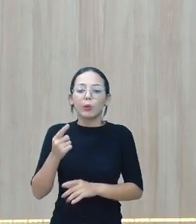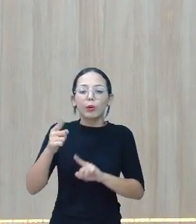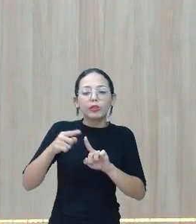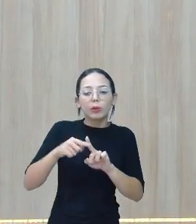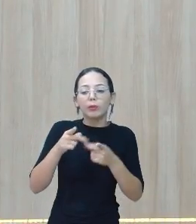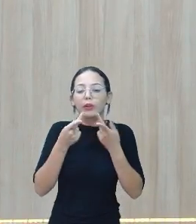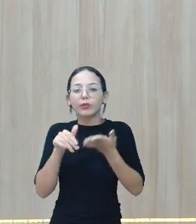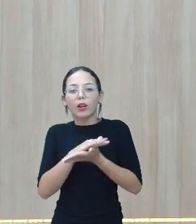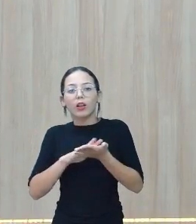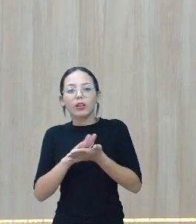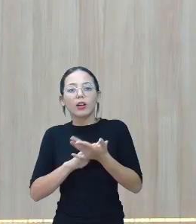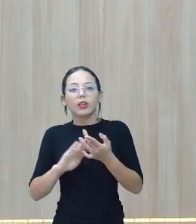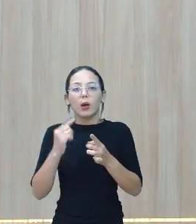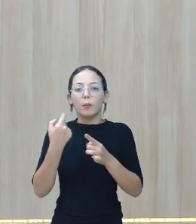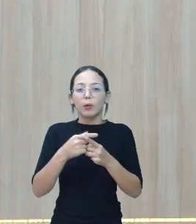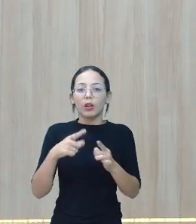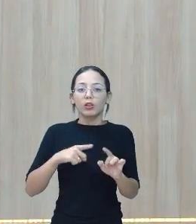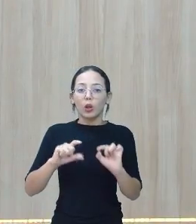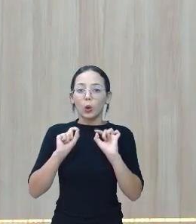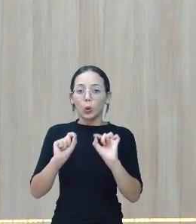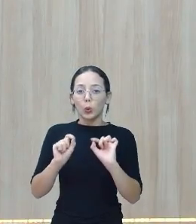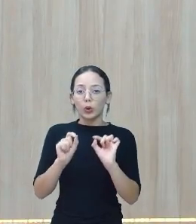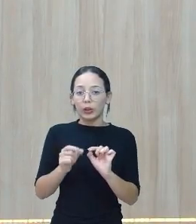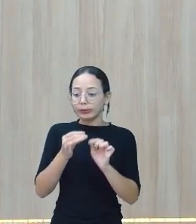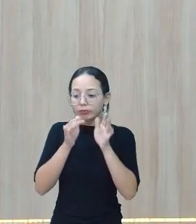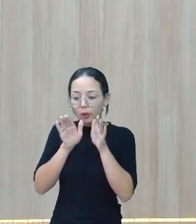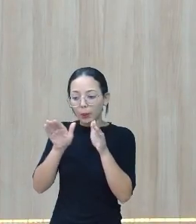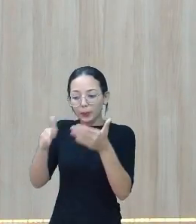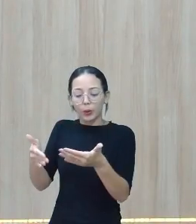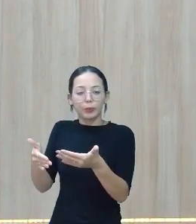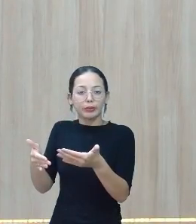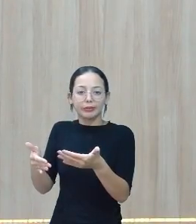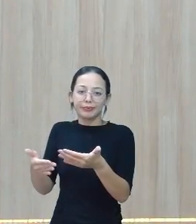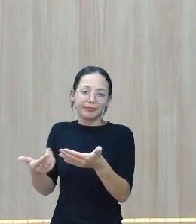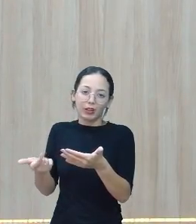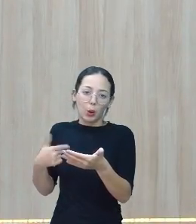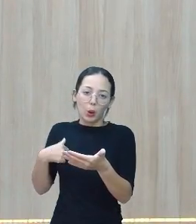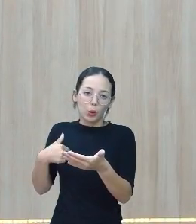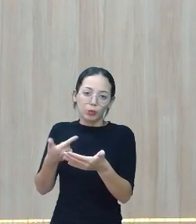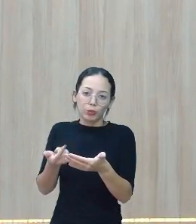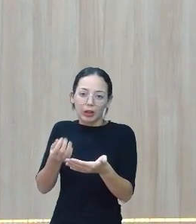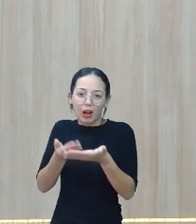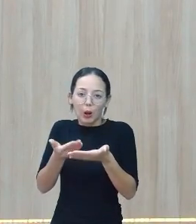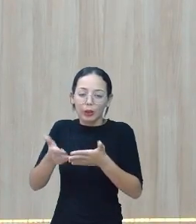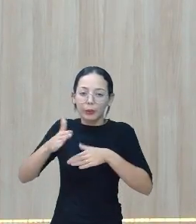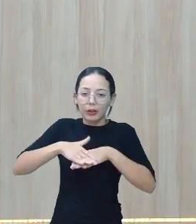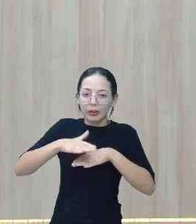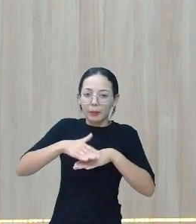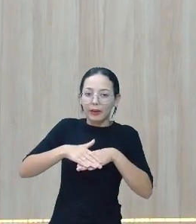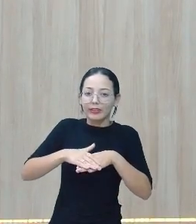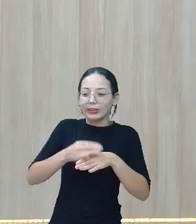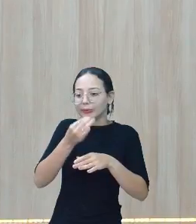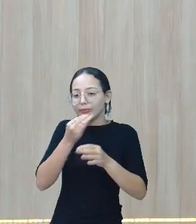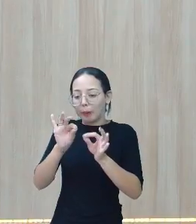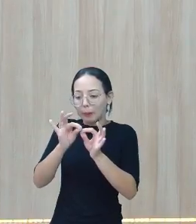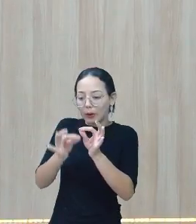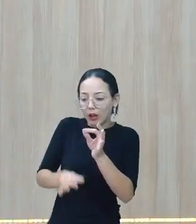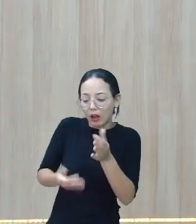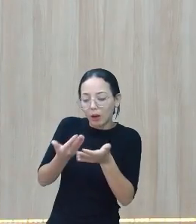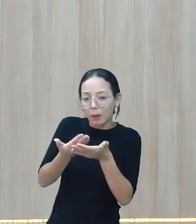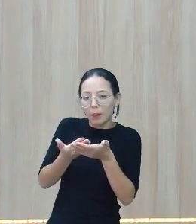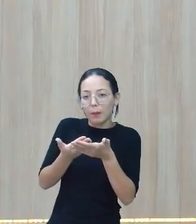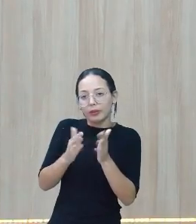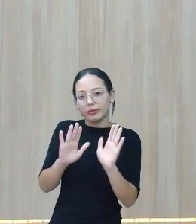é porque eles têm um apelo gráfico muito específico, então não daria conta uma aula de matemática para a gente ver todos